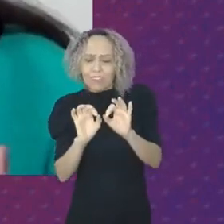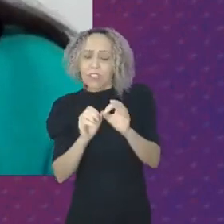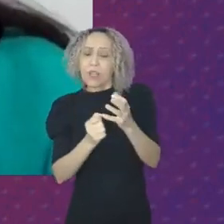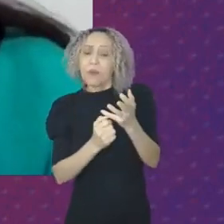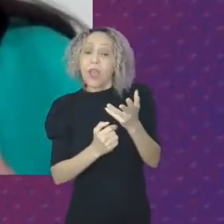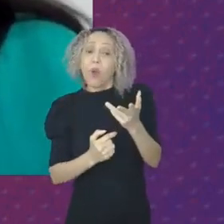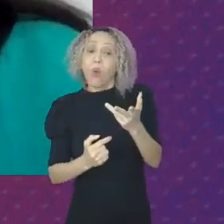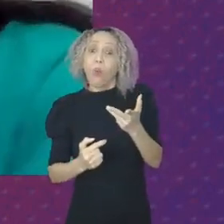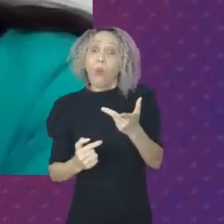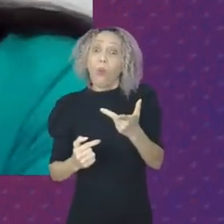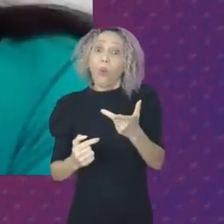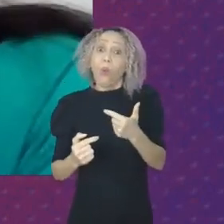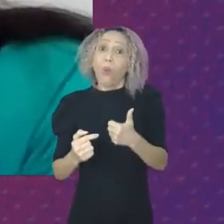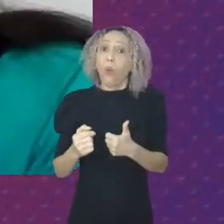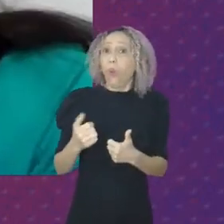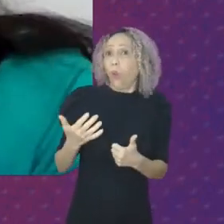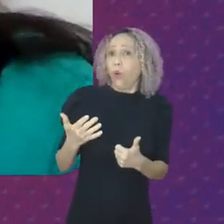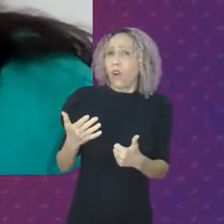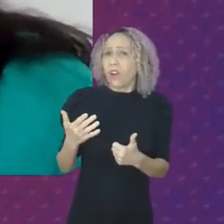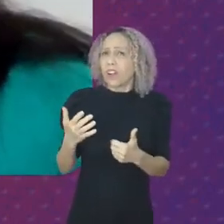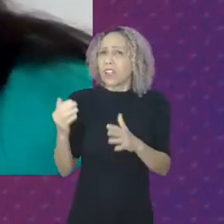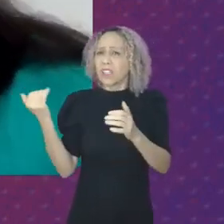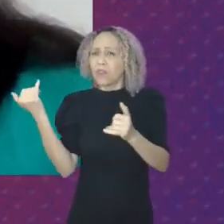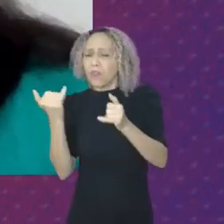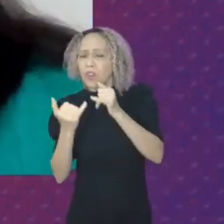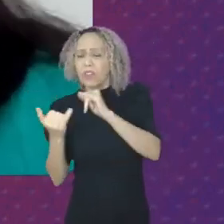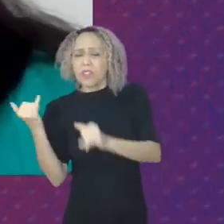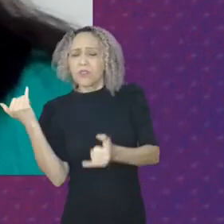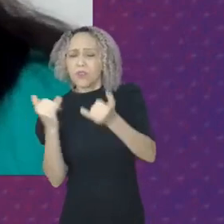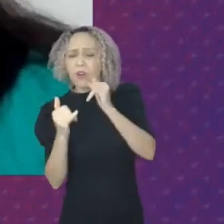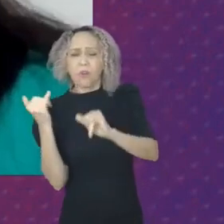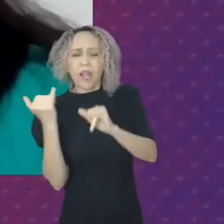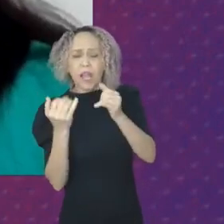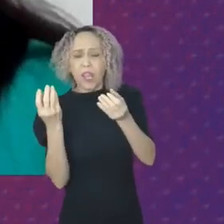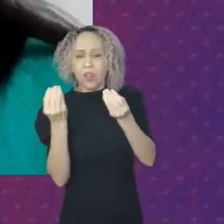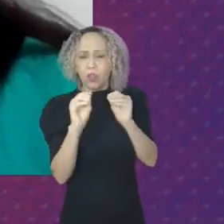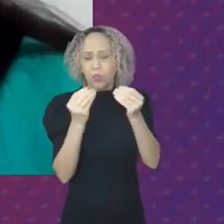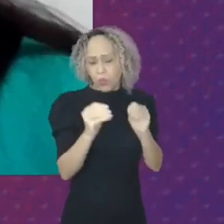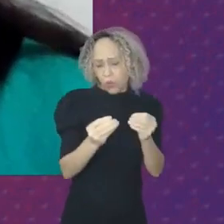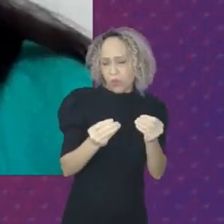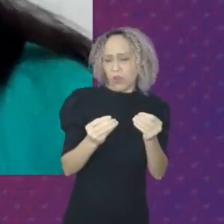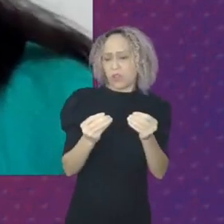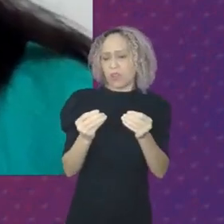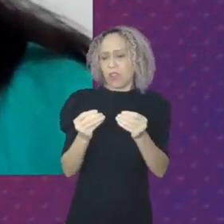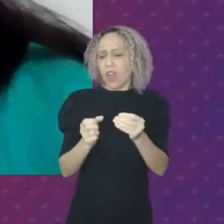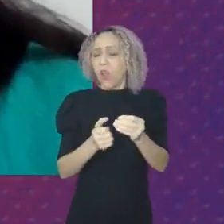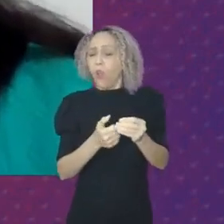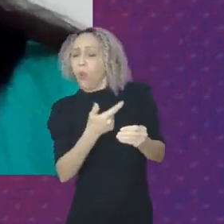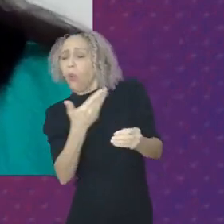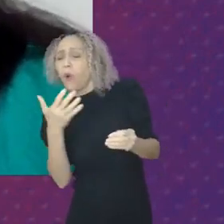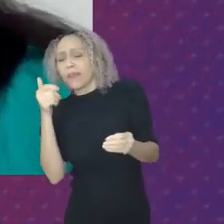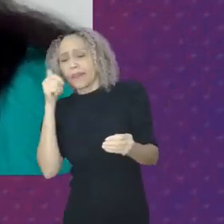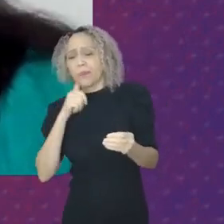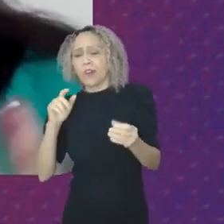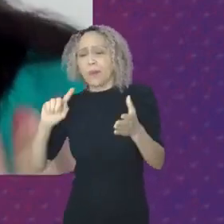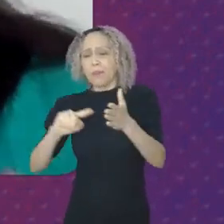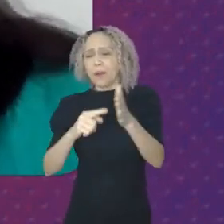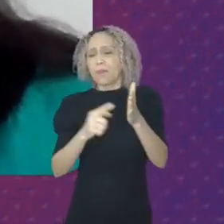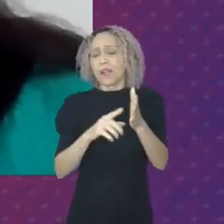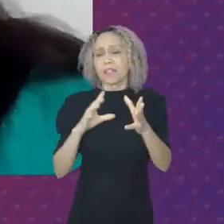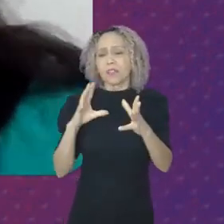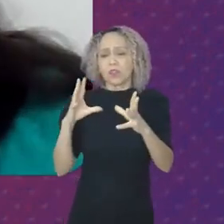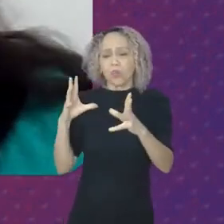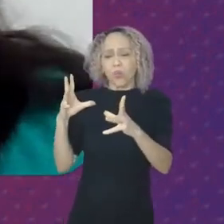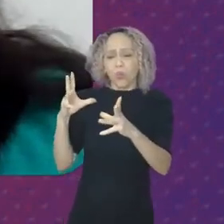e esses dados poderem subsidiar políticas públicas. Então, ele tem esse aspecto na questão da realização